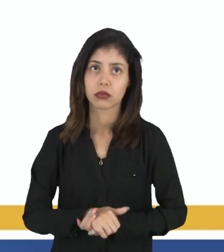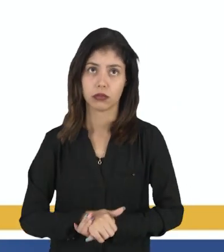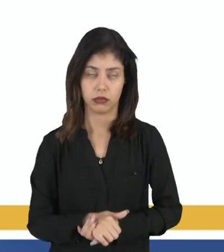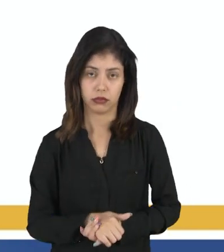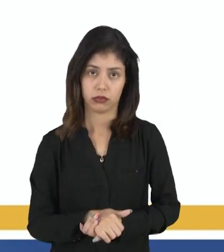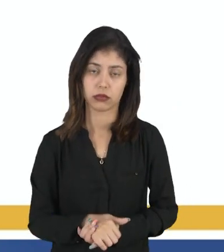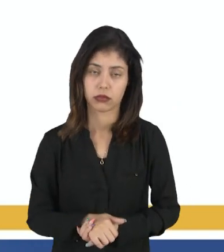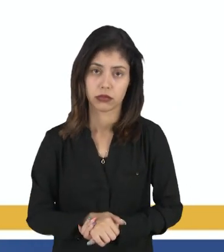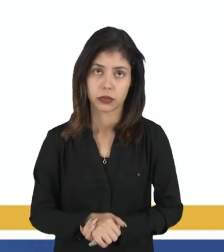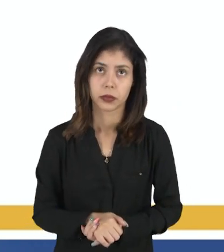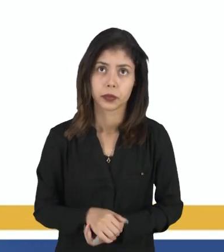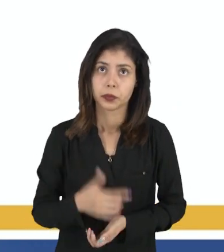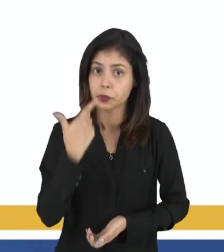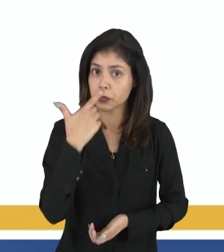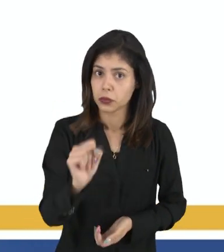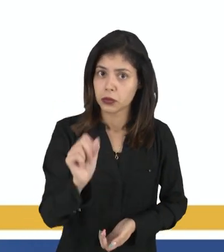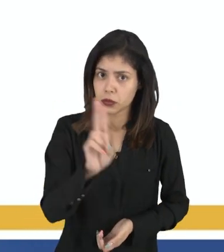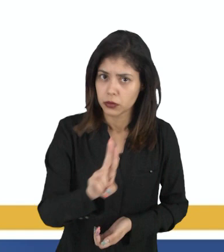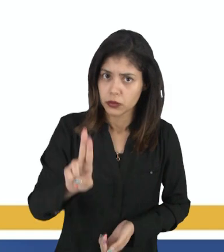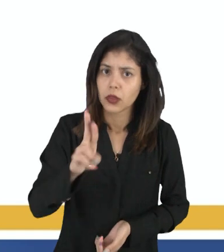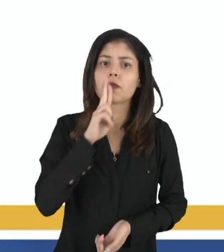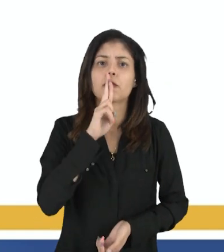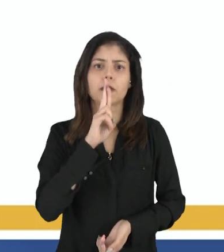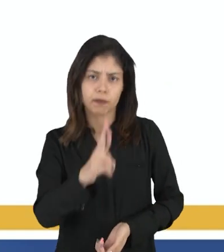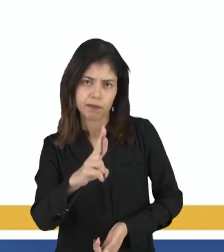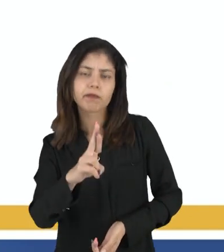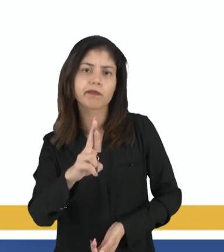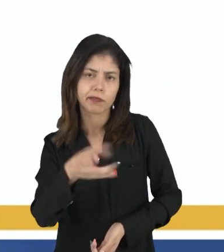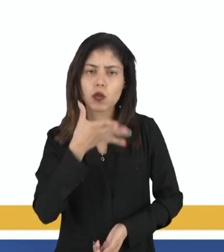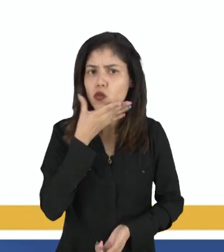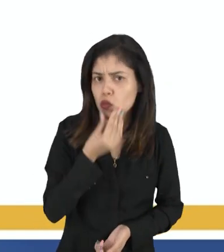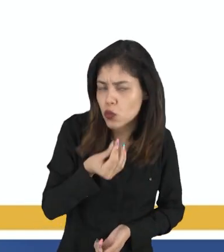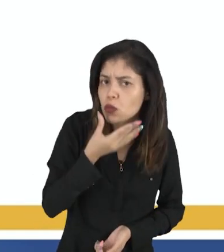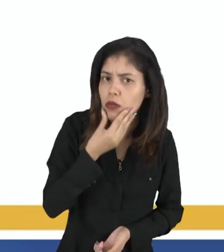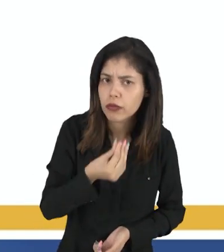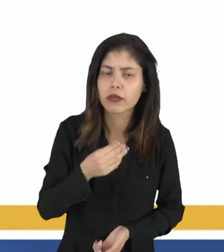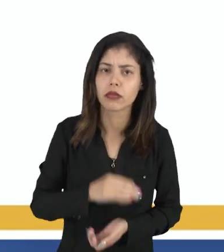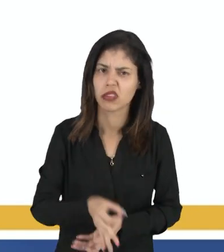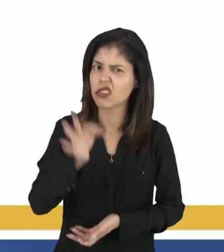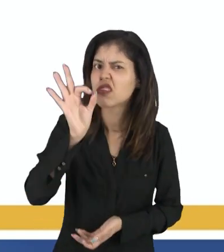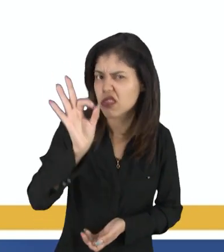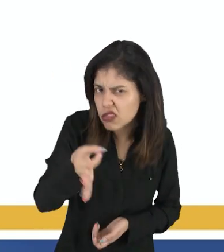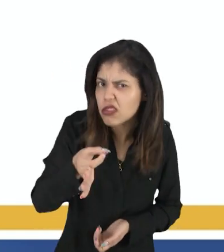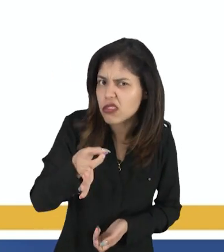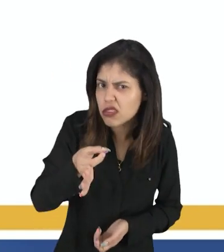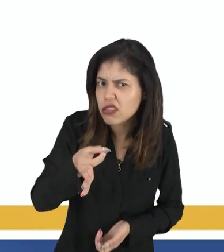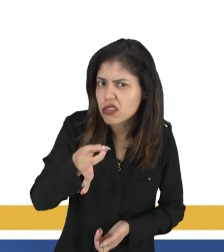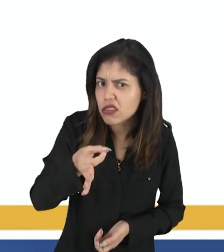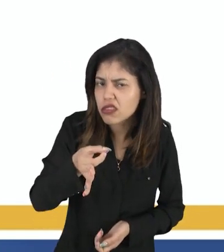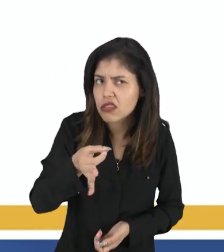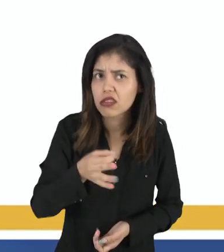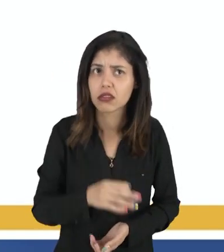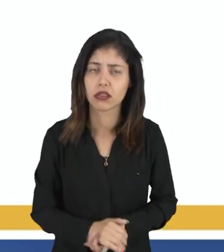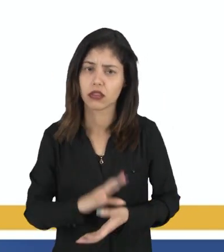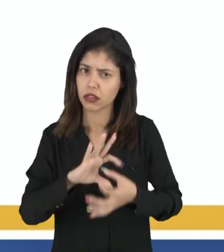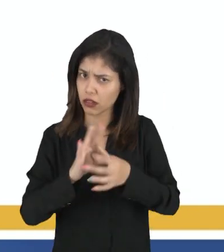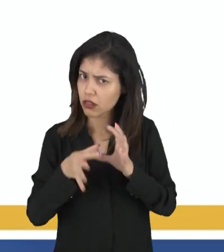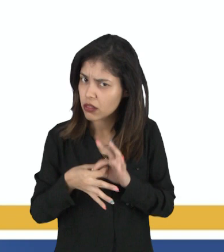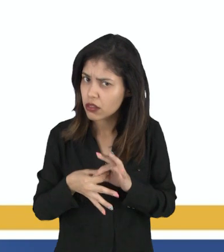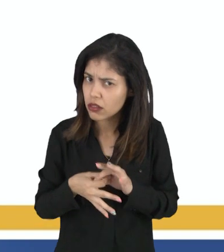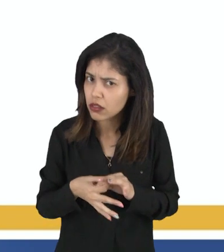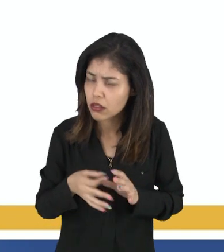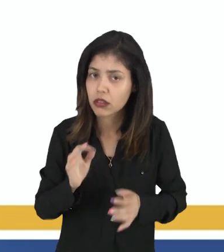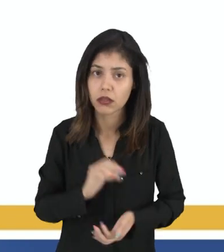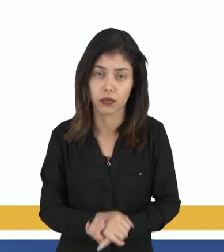contexto? A linguagem que ela utiliza para responder ao homem é adequada nesse contexto?